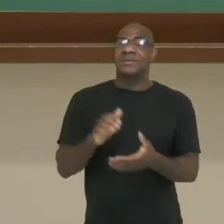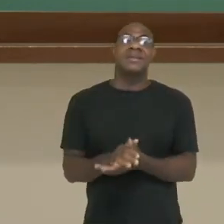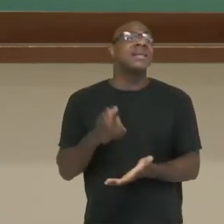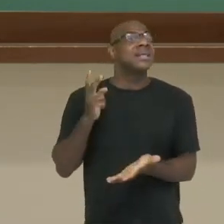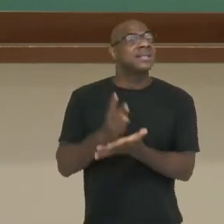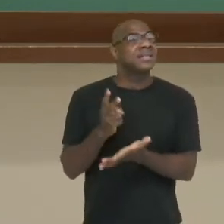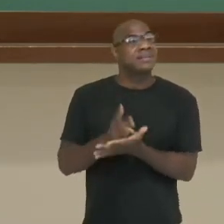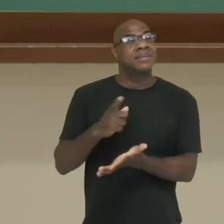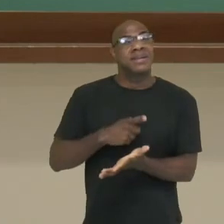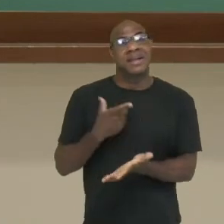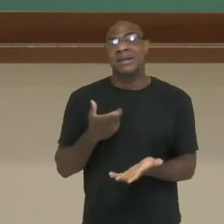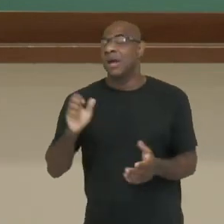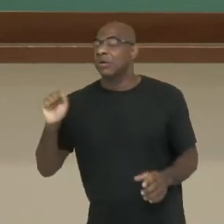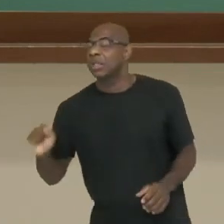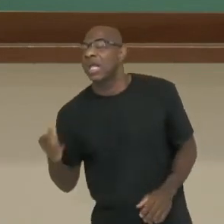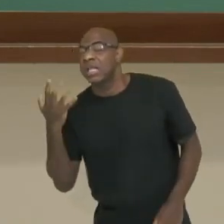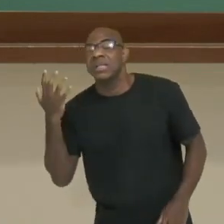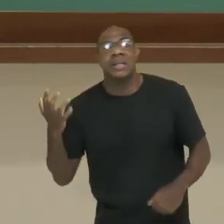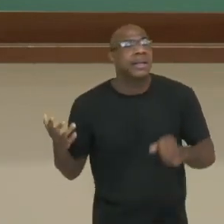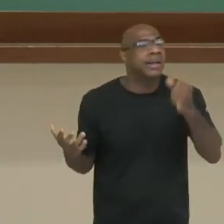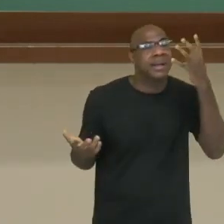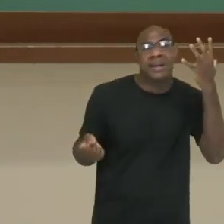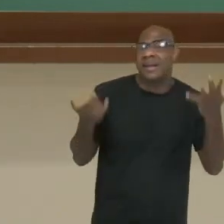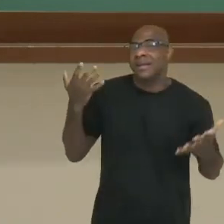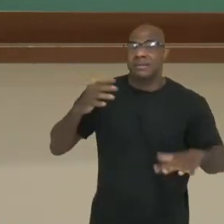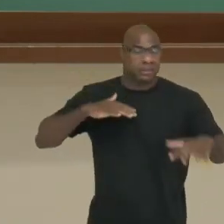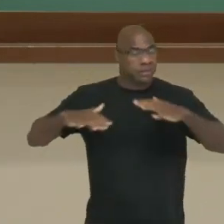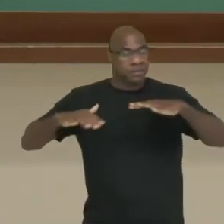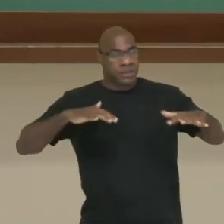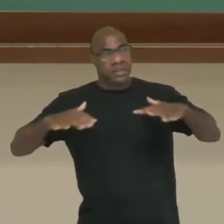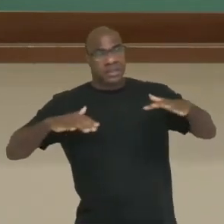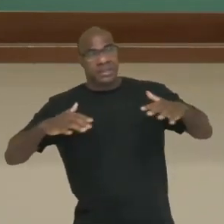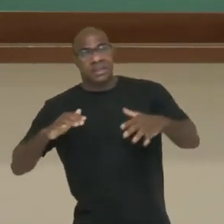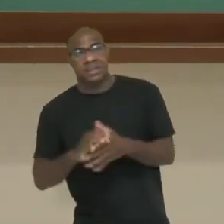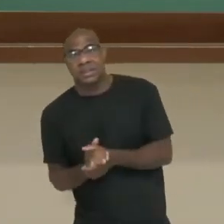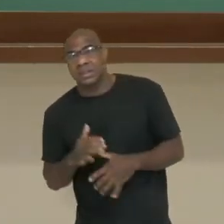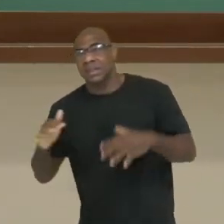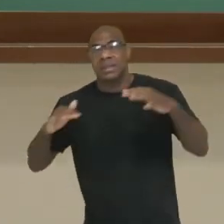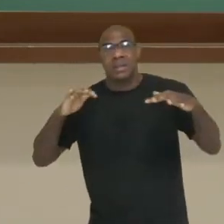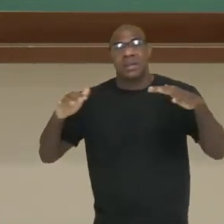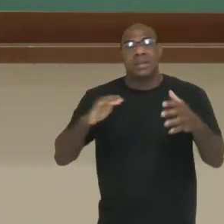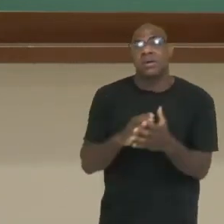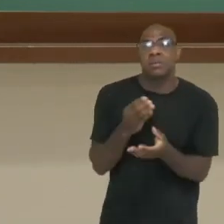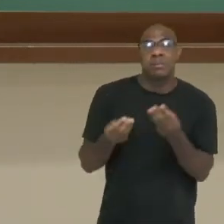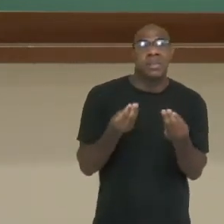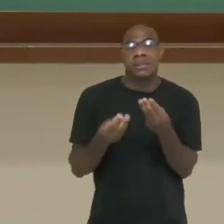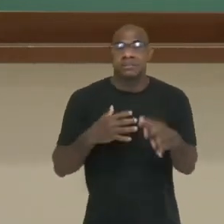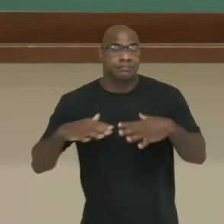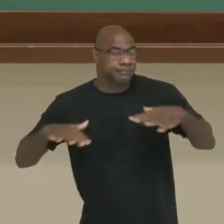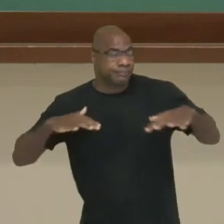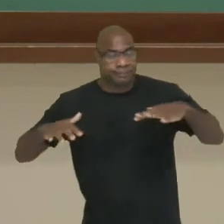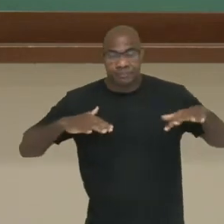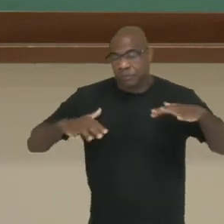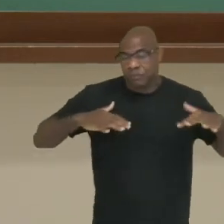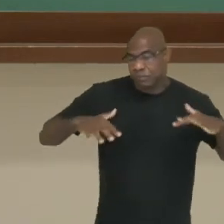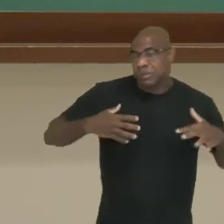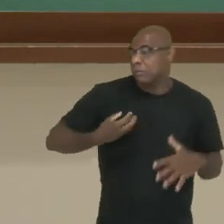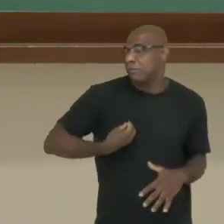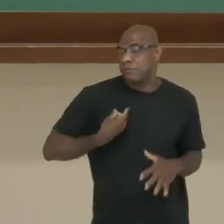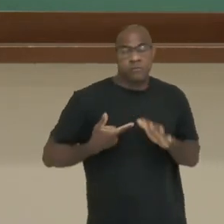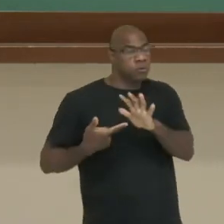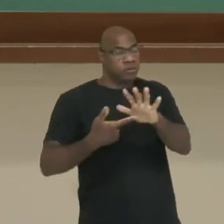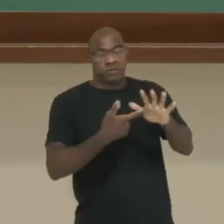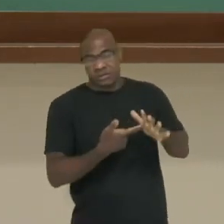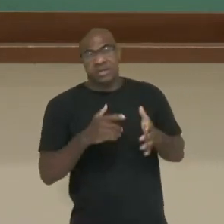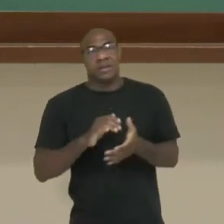sempre vivo, sempre acontecendo, né? Como se fosse um ping-pong, né? A cena tem que estar, né, ativa, tem que estar viva